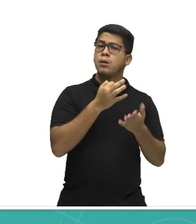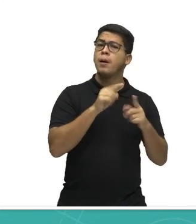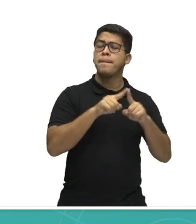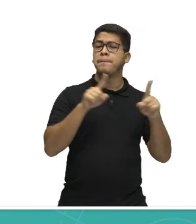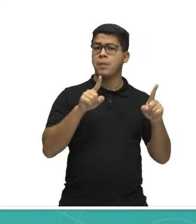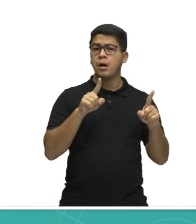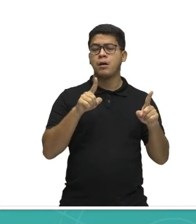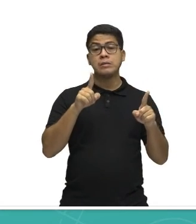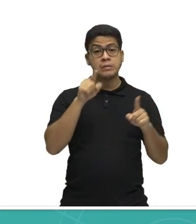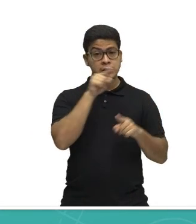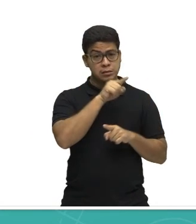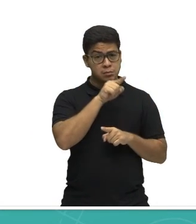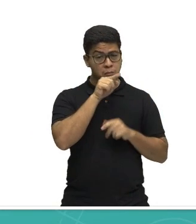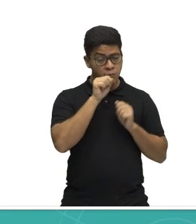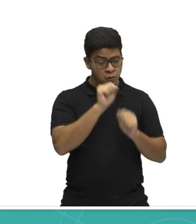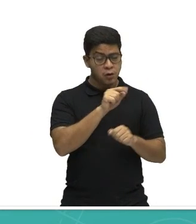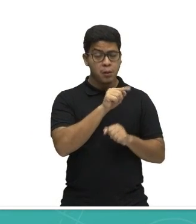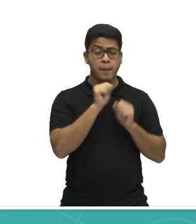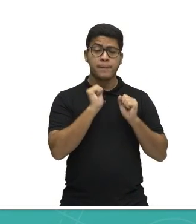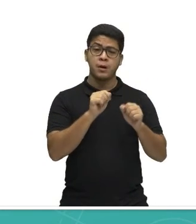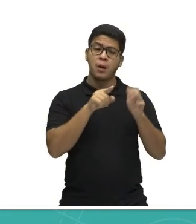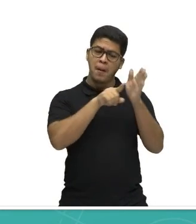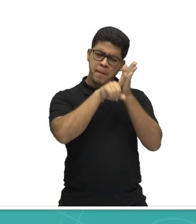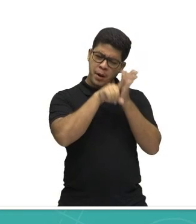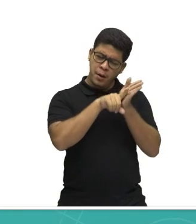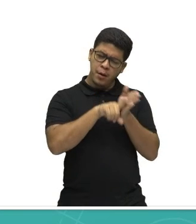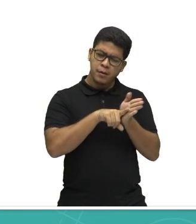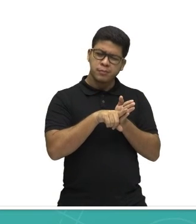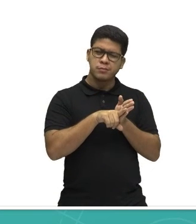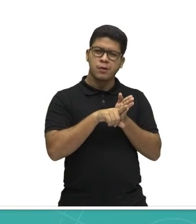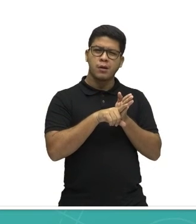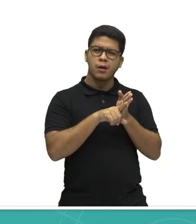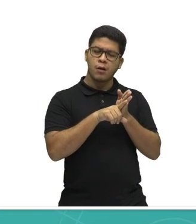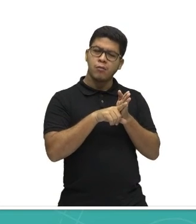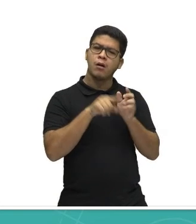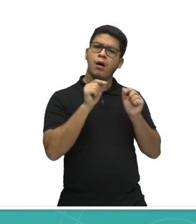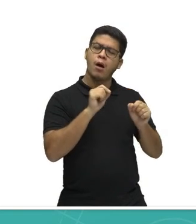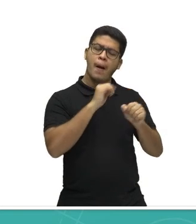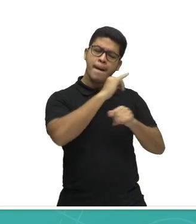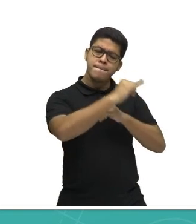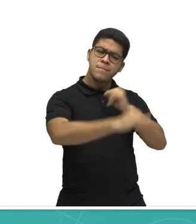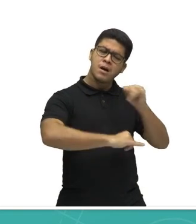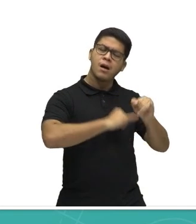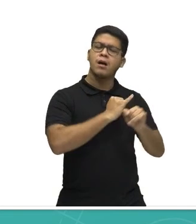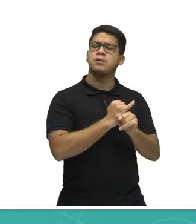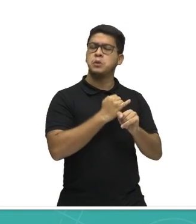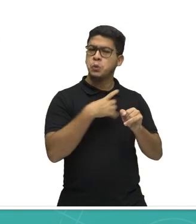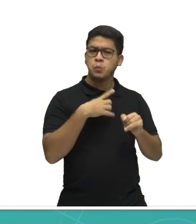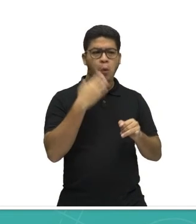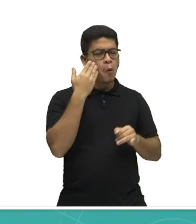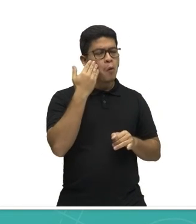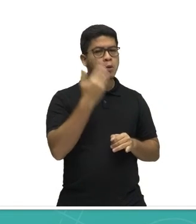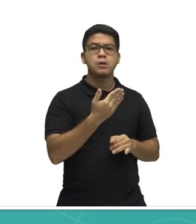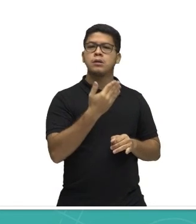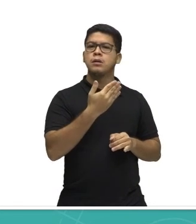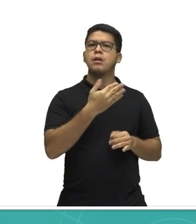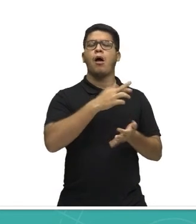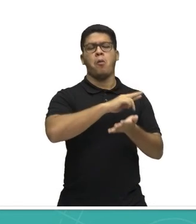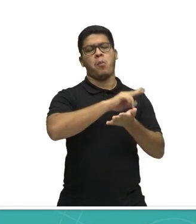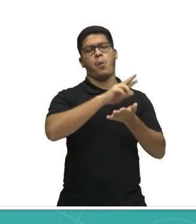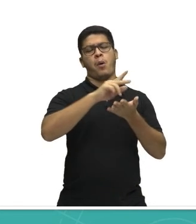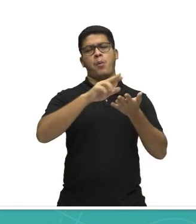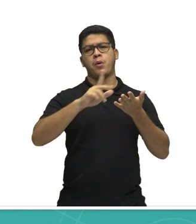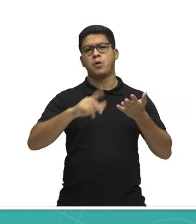puderem ir pesquisar, olhe um pouco, vai lá no Google, pesquise sobre o folclore brasileiro e vocês vão ver a